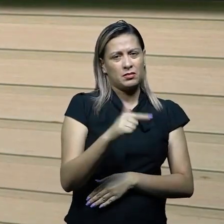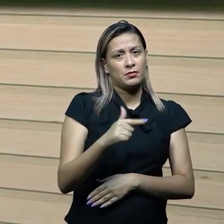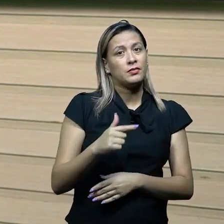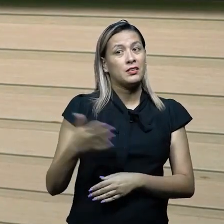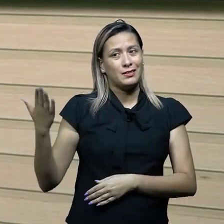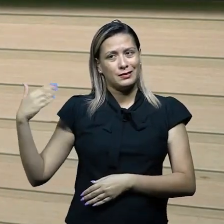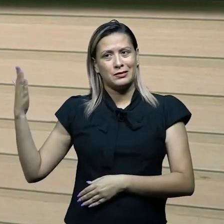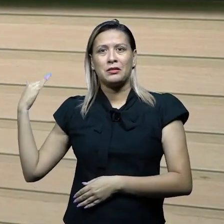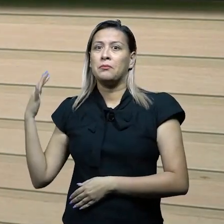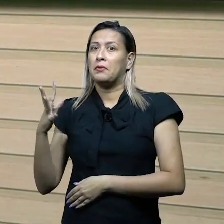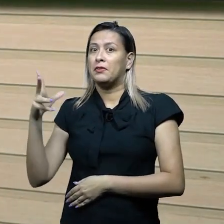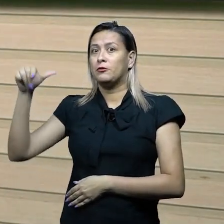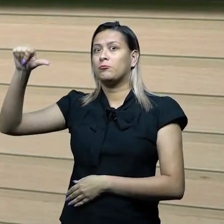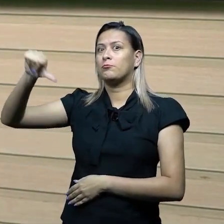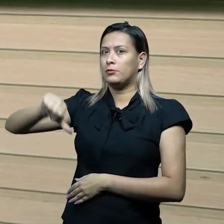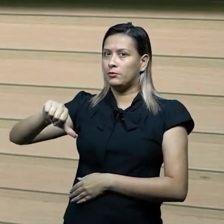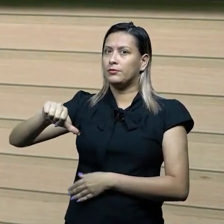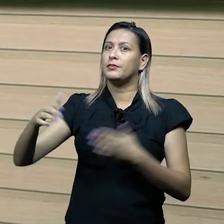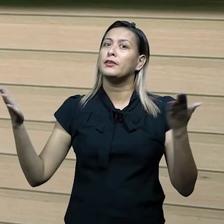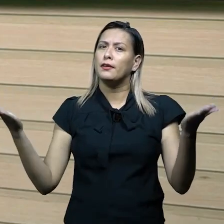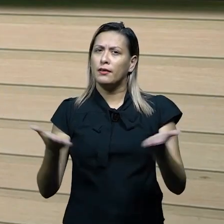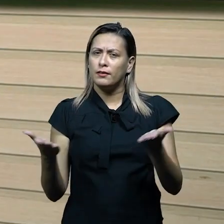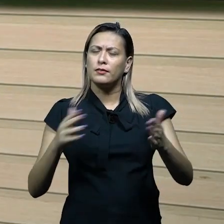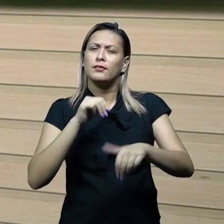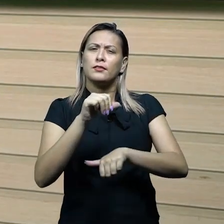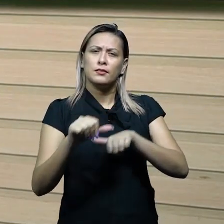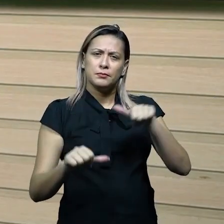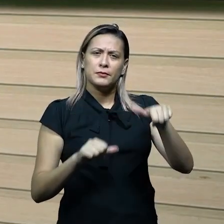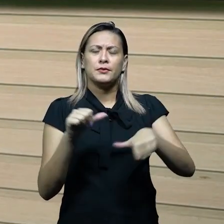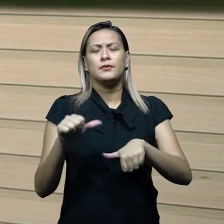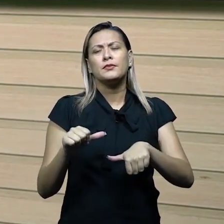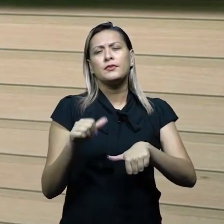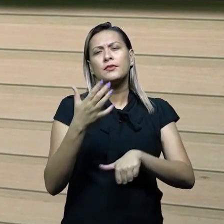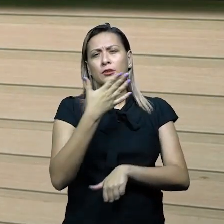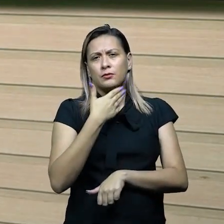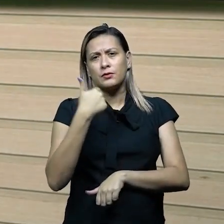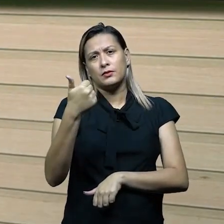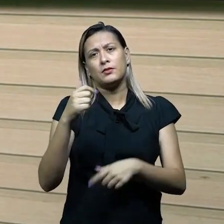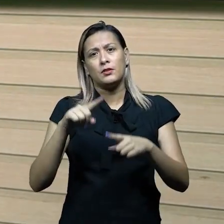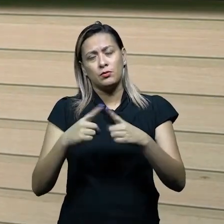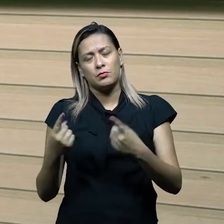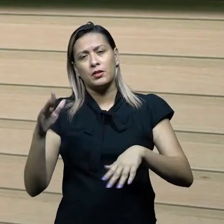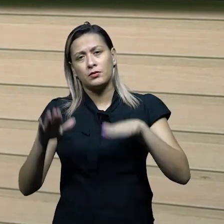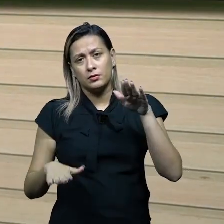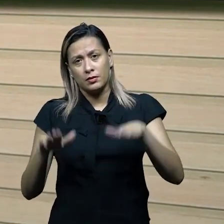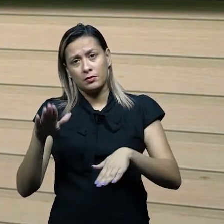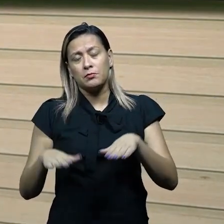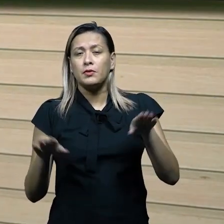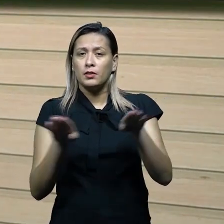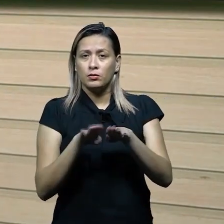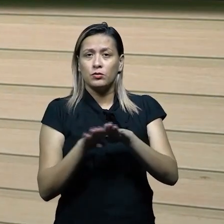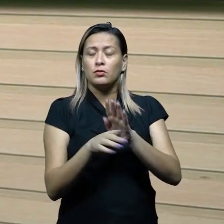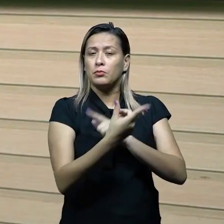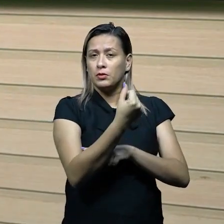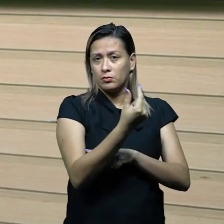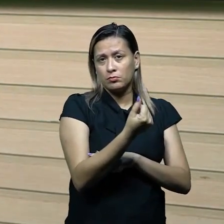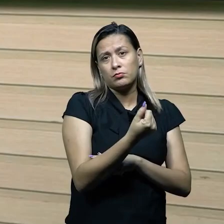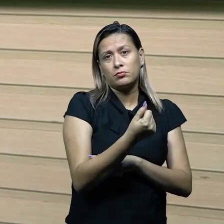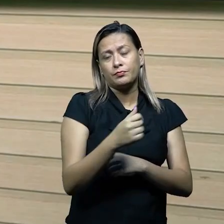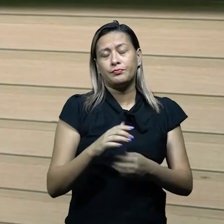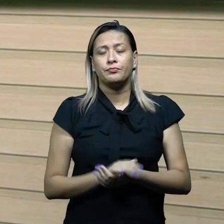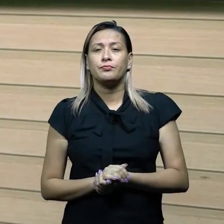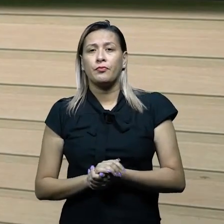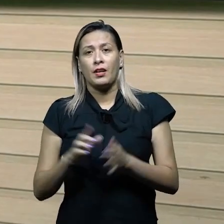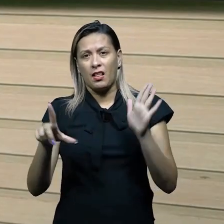Professor, eu não vejo tanto nas empresas privadas. Já foi pior. Esse cenário está melhorando um pouco. Agora, claro, tudo depende de uma questão financeira